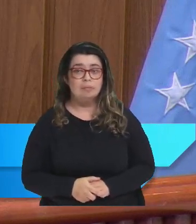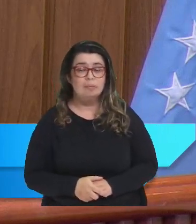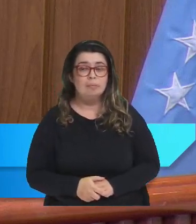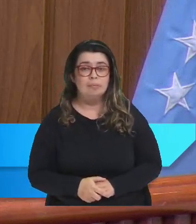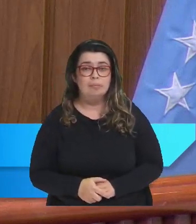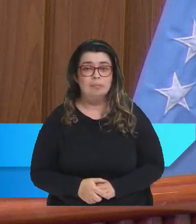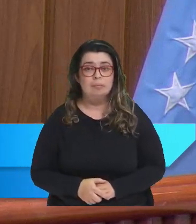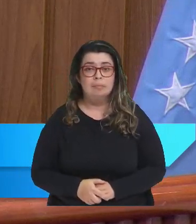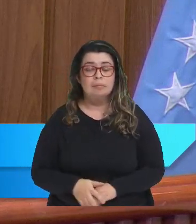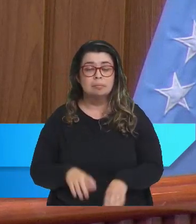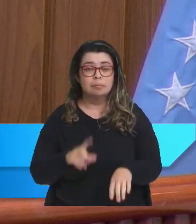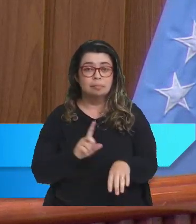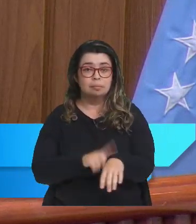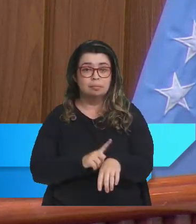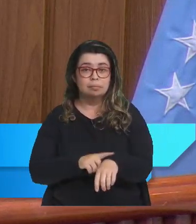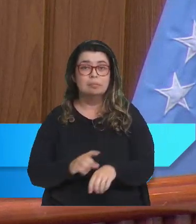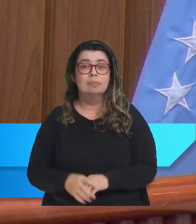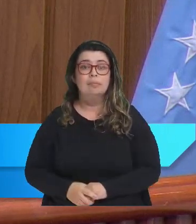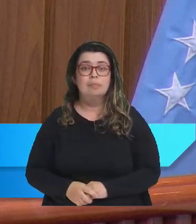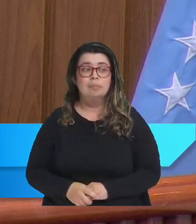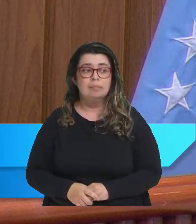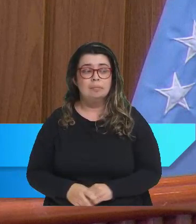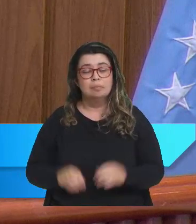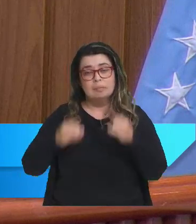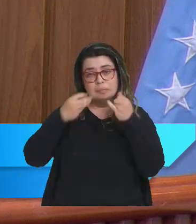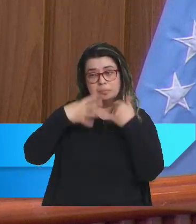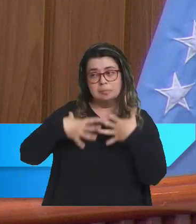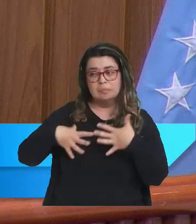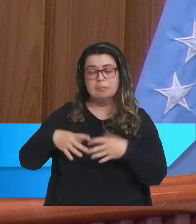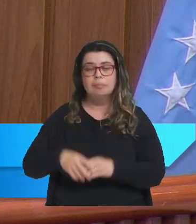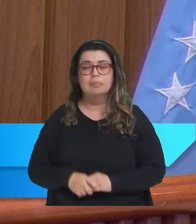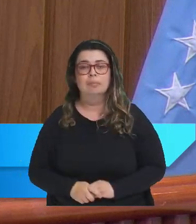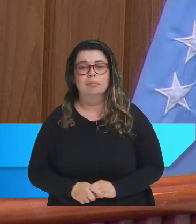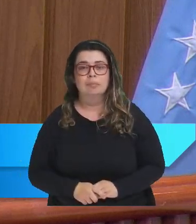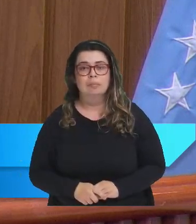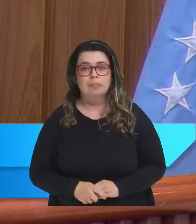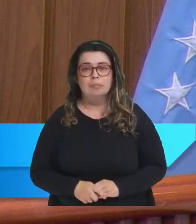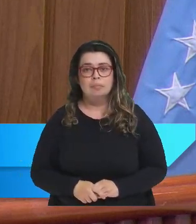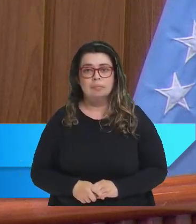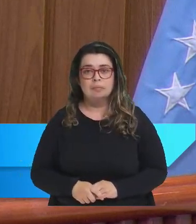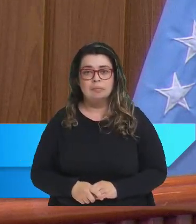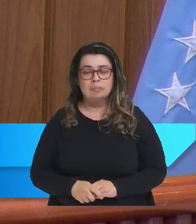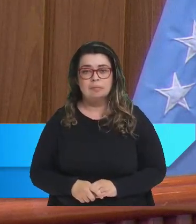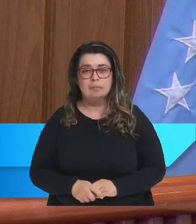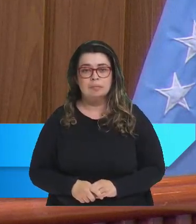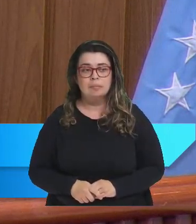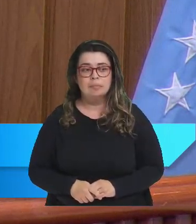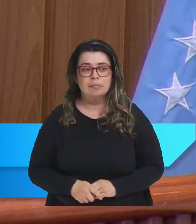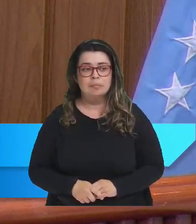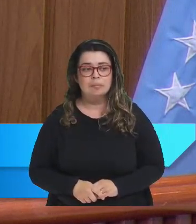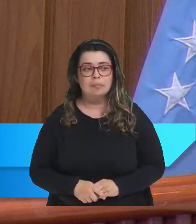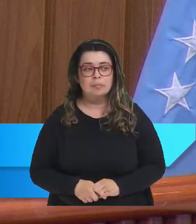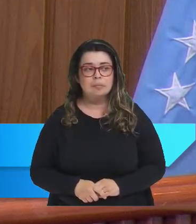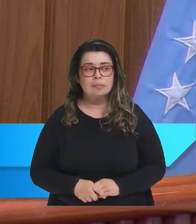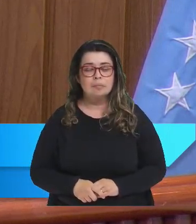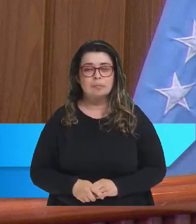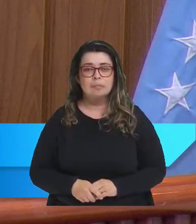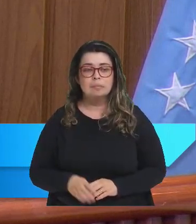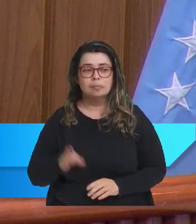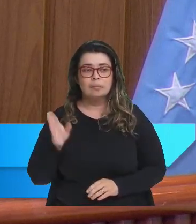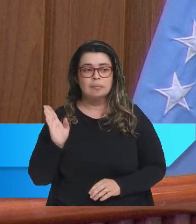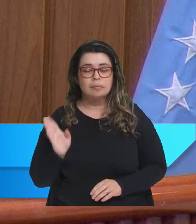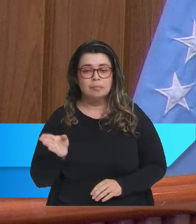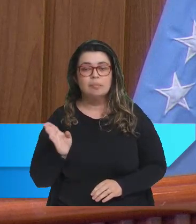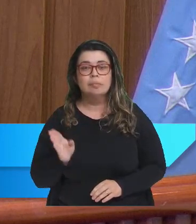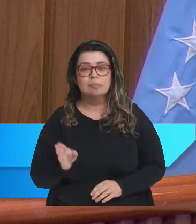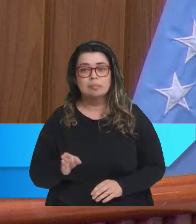desse momento, nós tivemos alguns esclarecimentos com o diretor, que eles já fizeram, executivos